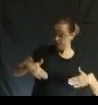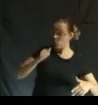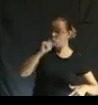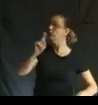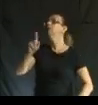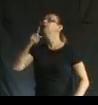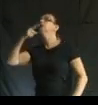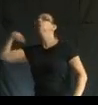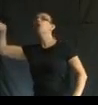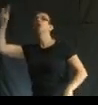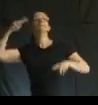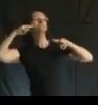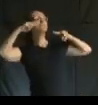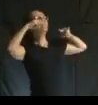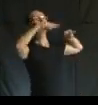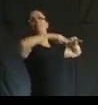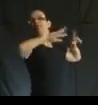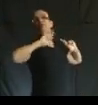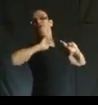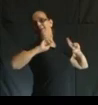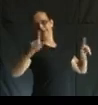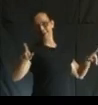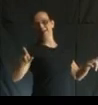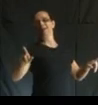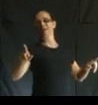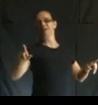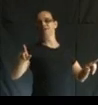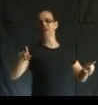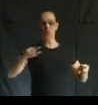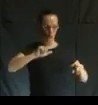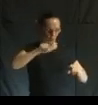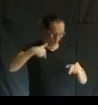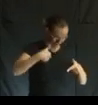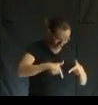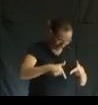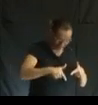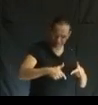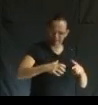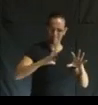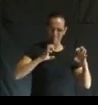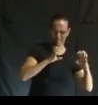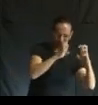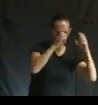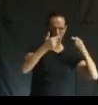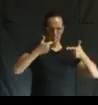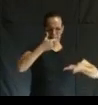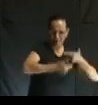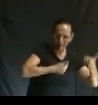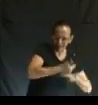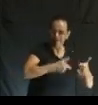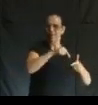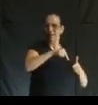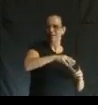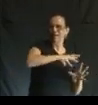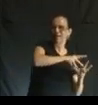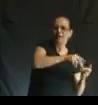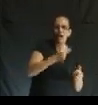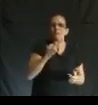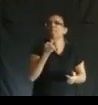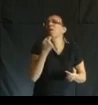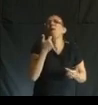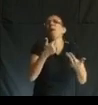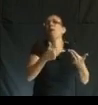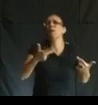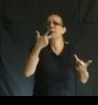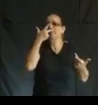visão. Tudo aquilo que nós tanto trabalhamos aqui na Terra, brigamos muitas vezes por pequeninas